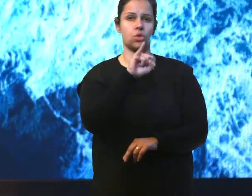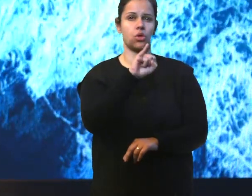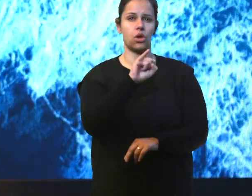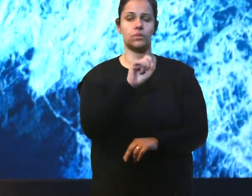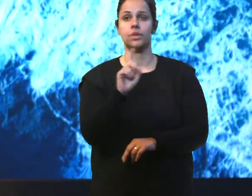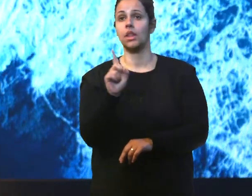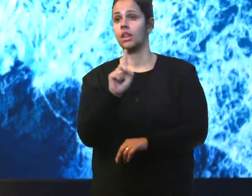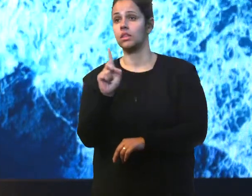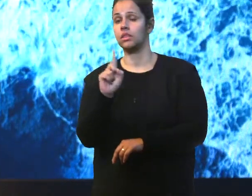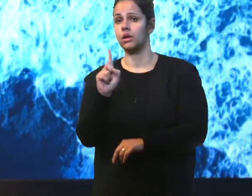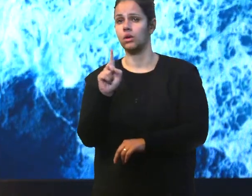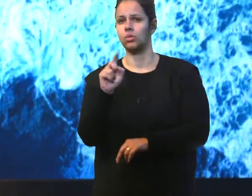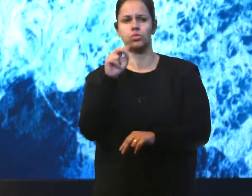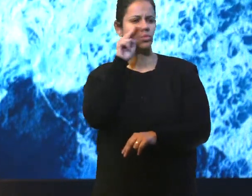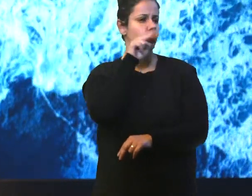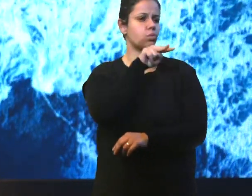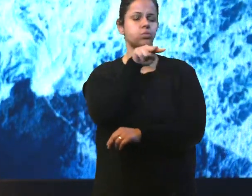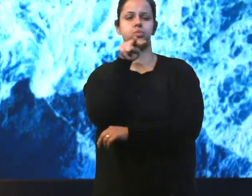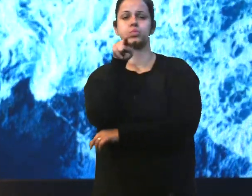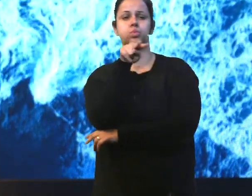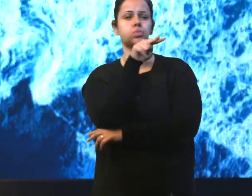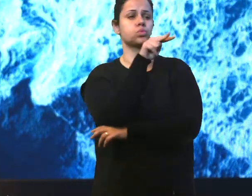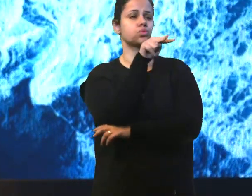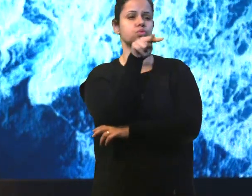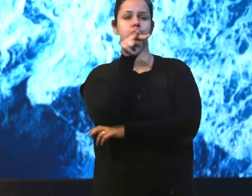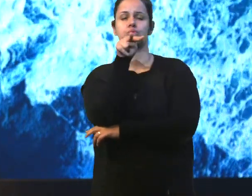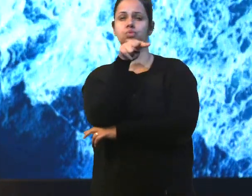Não é apenas ficar vendo.